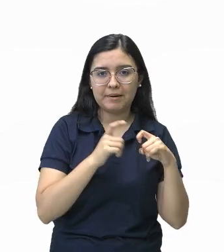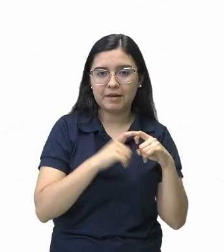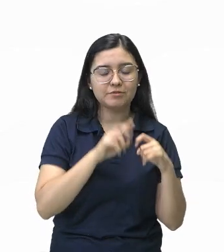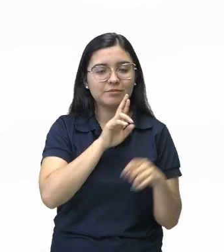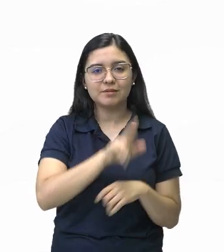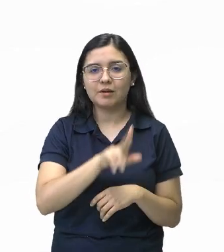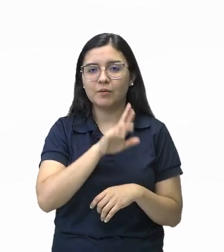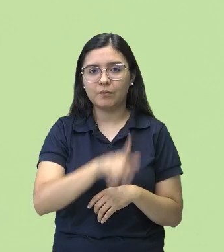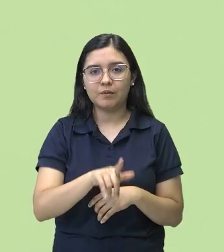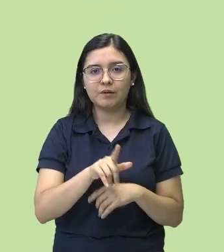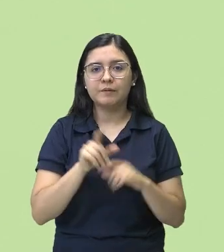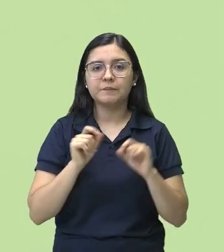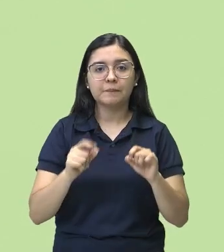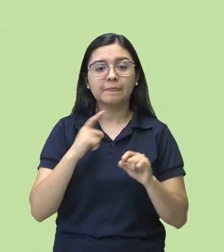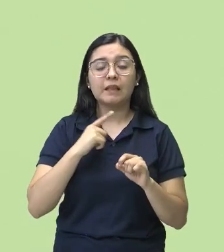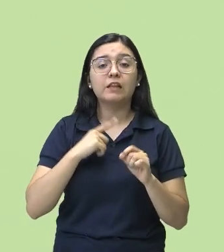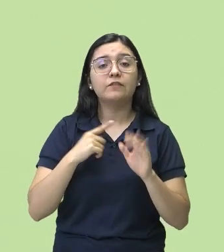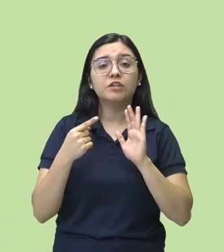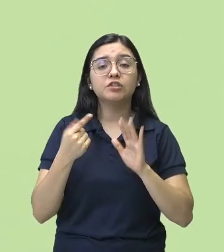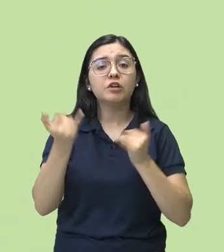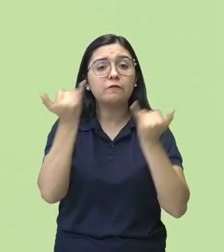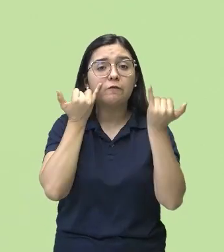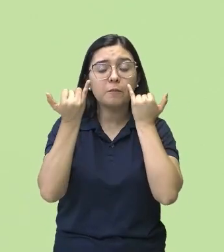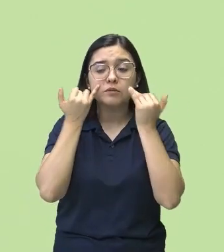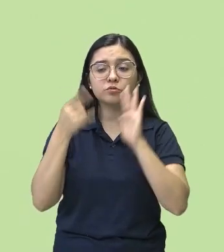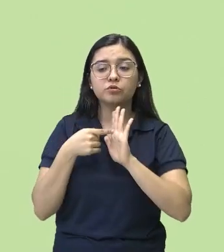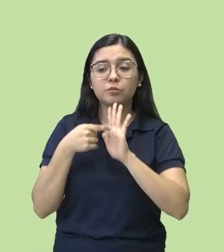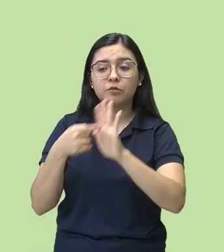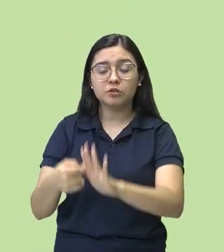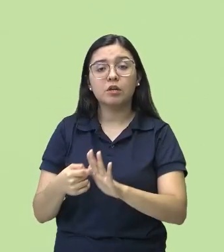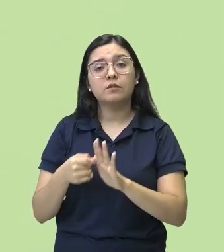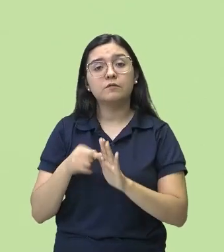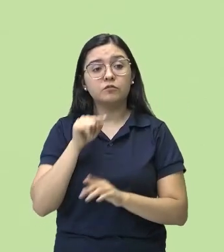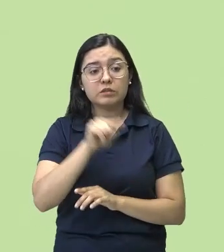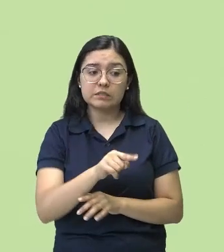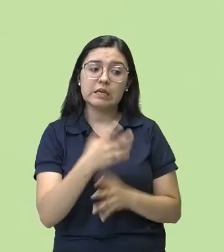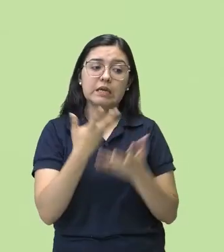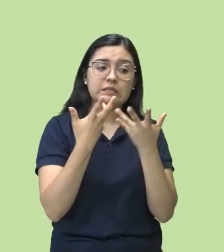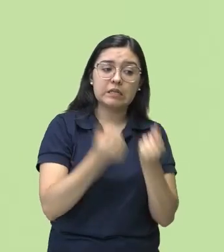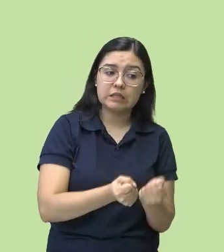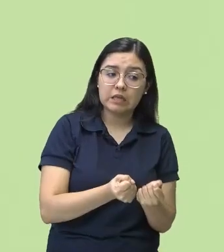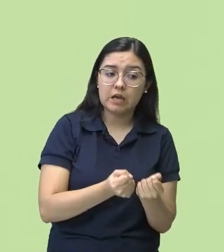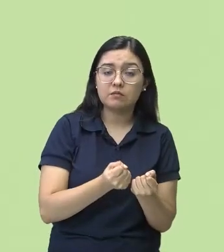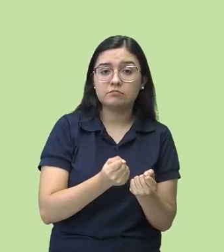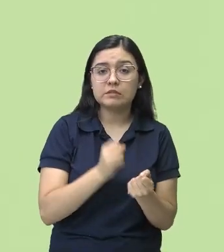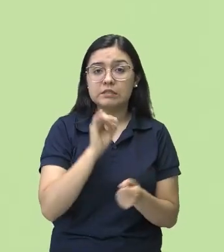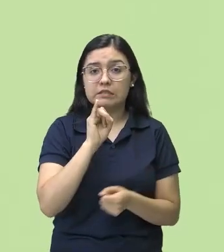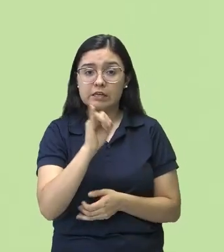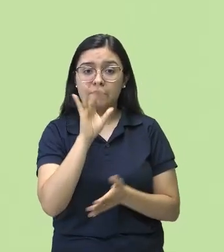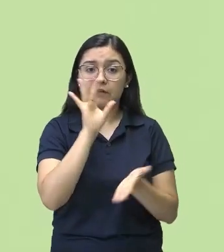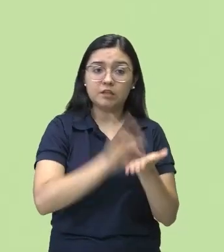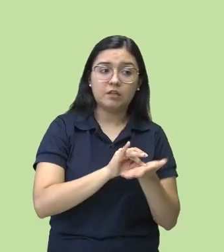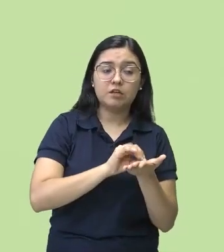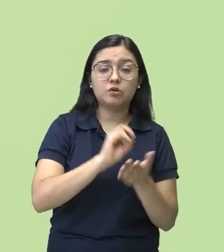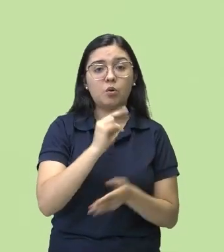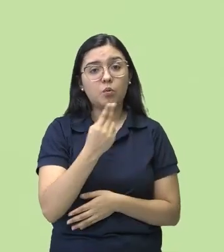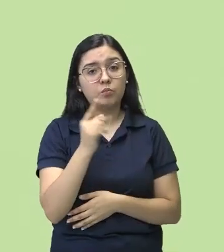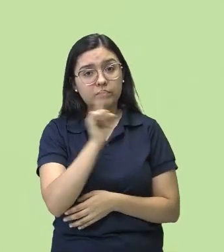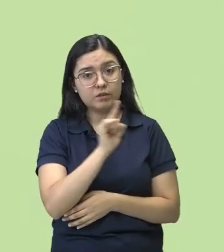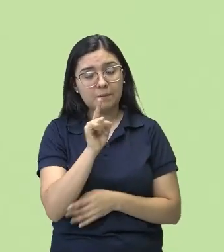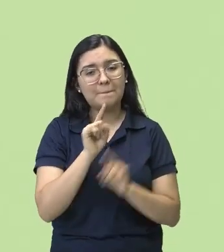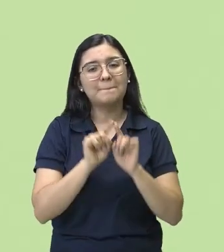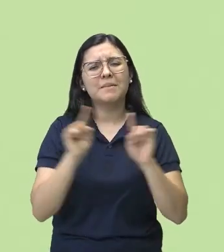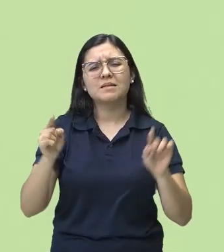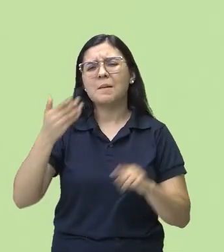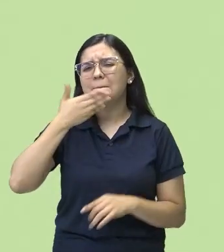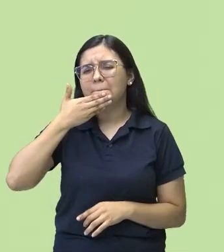vai subsidiar informações e cabe a você filtrar ou não o que é verdade, mas no final de tudo, a